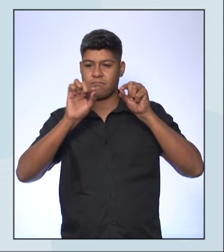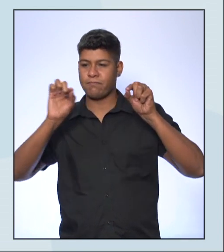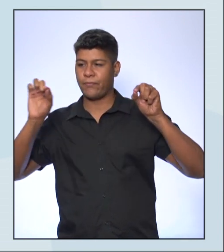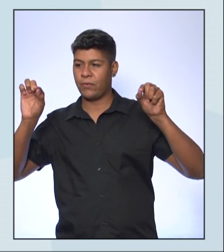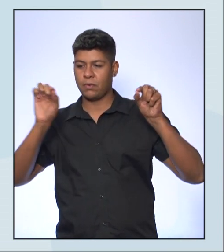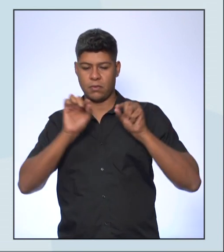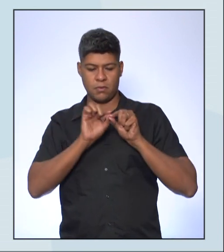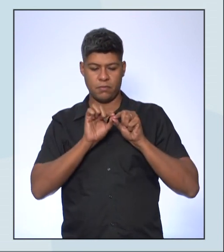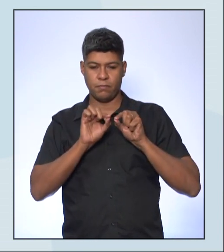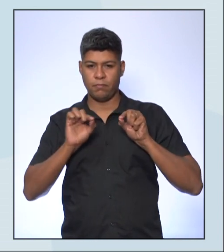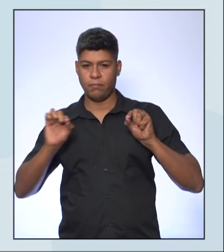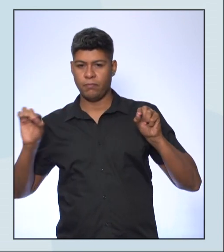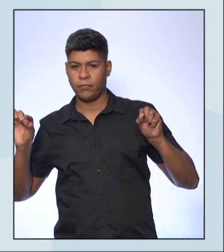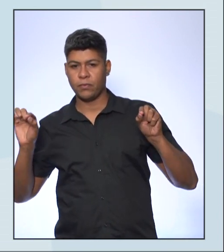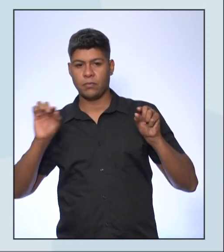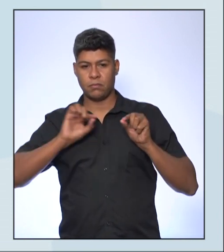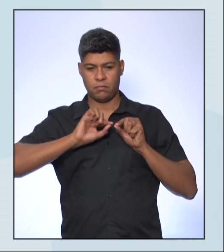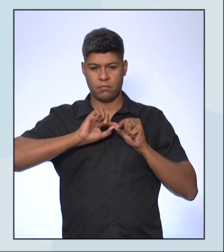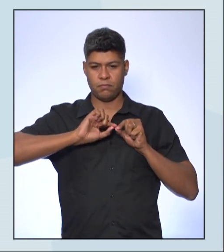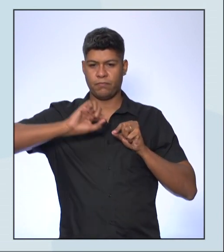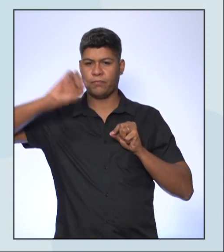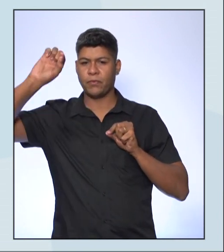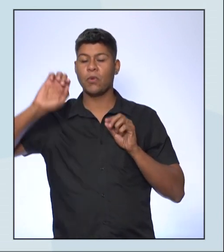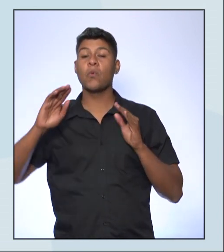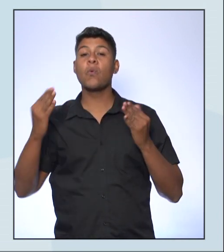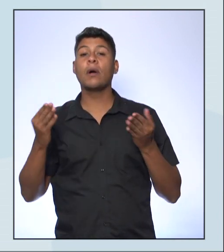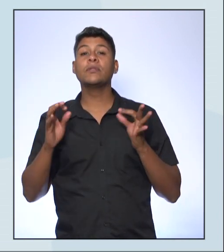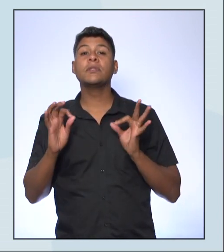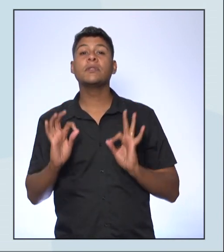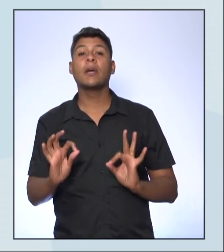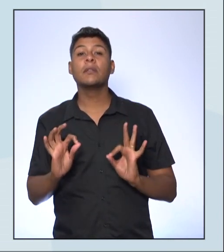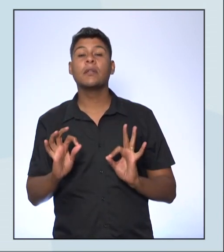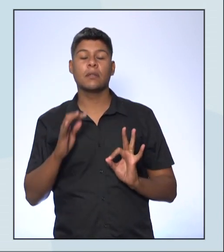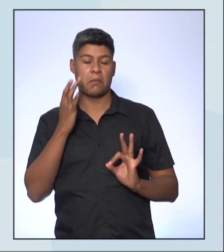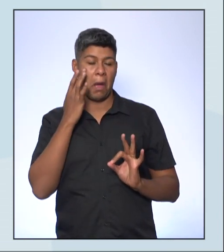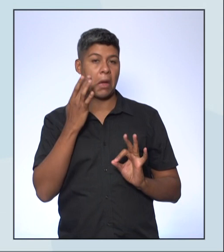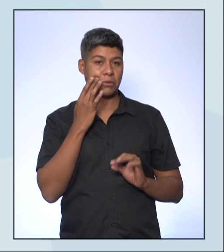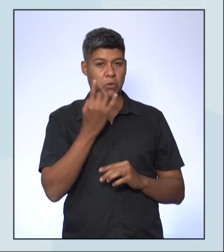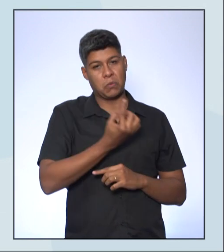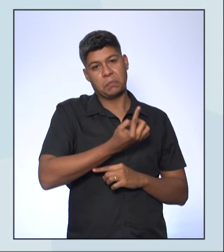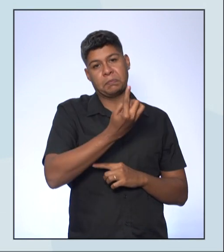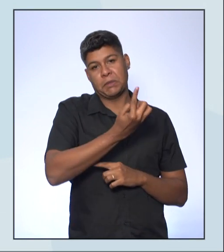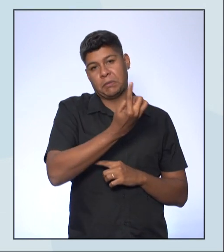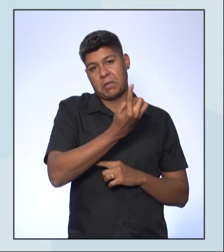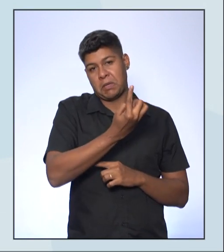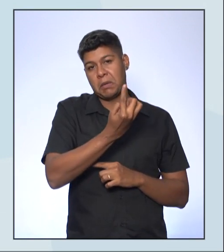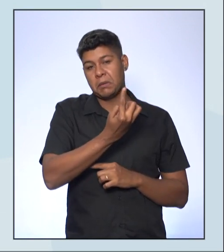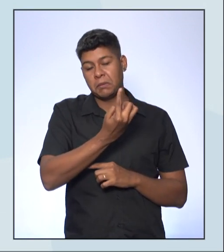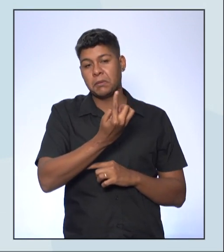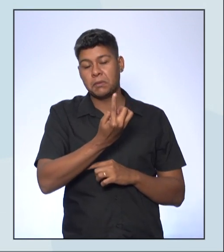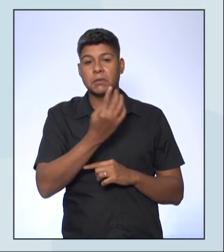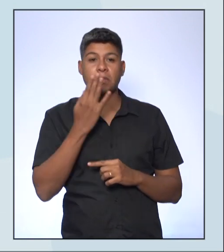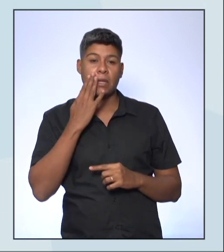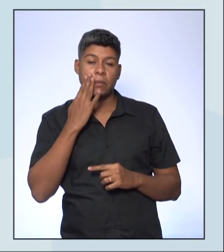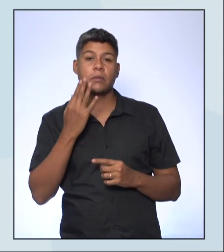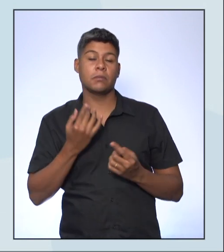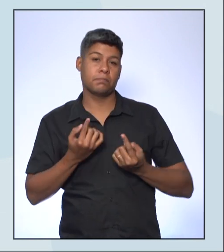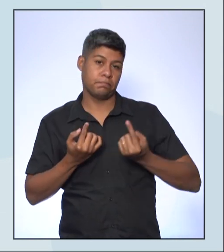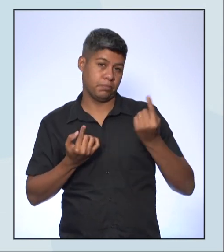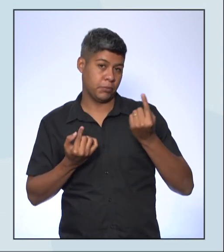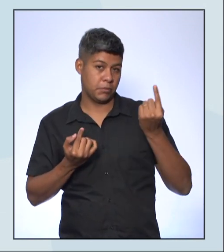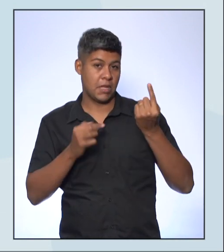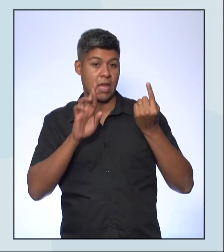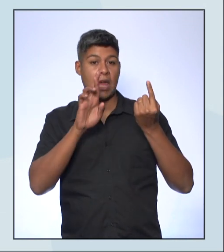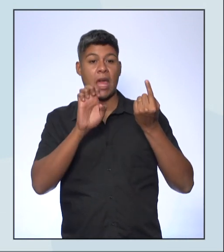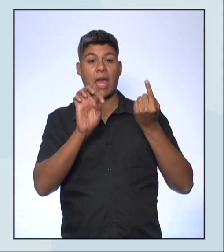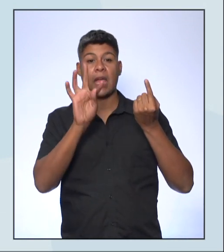não. Qual que você acha que é a certa, Rafa? Bom, acho que é a primeira, né, ô Jonas? Isso, a primeira, a